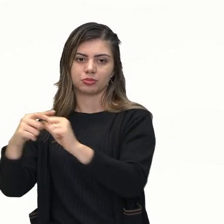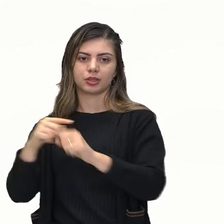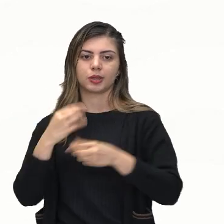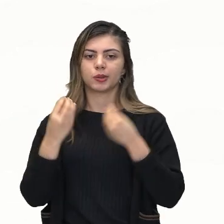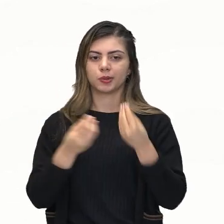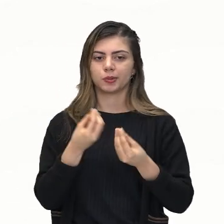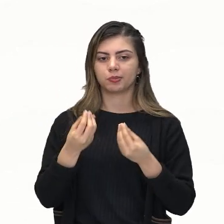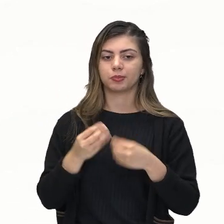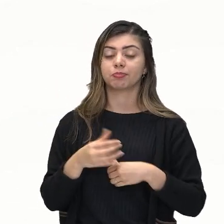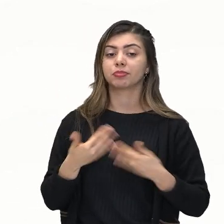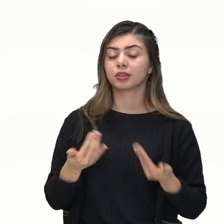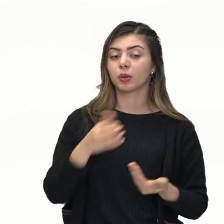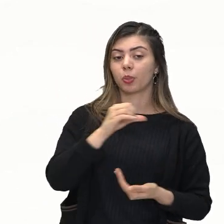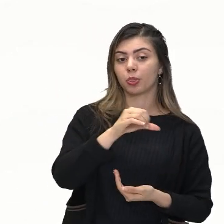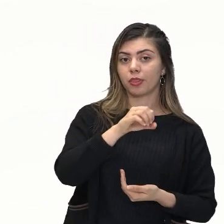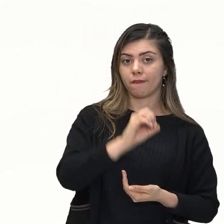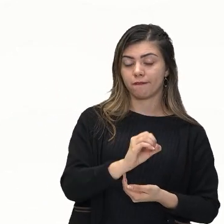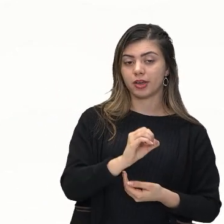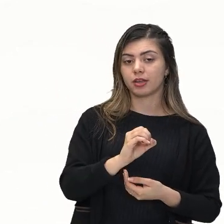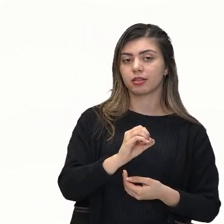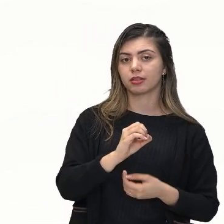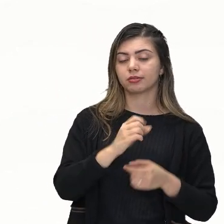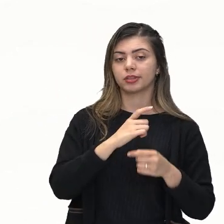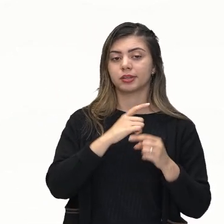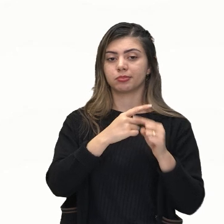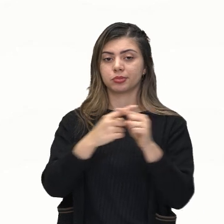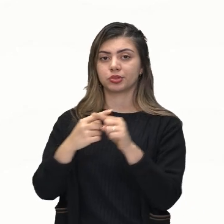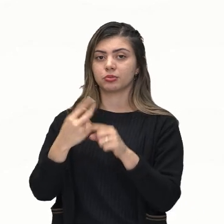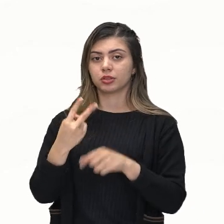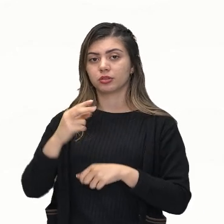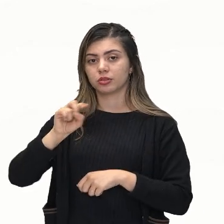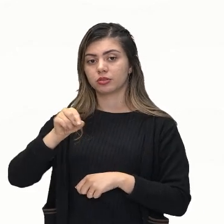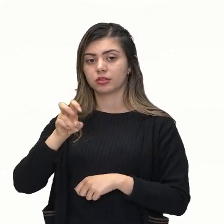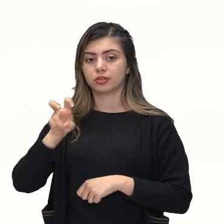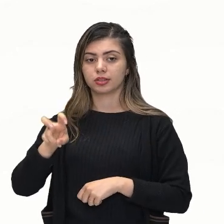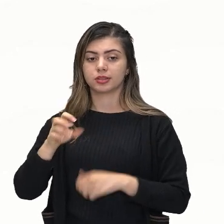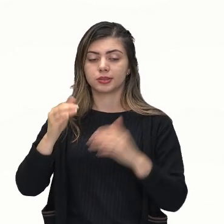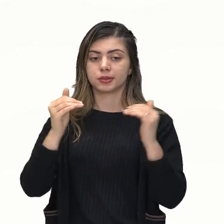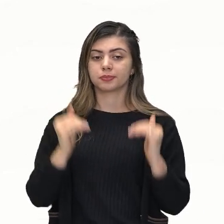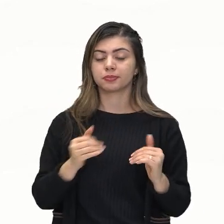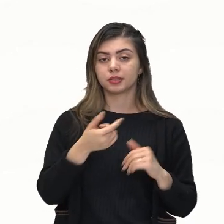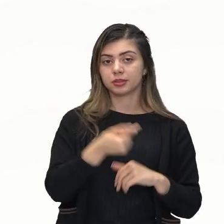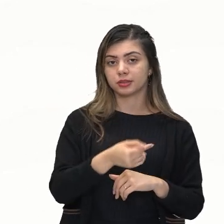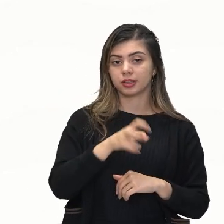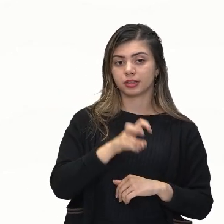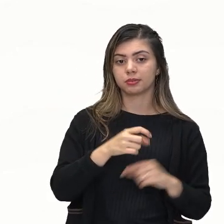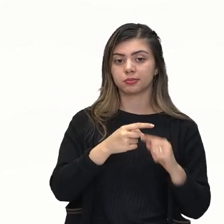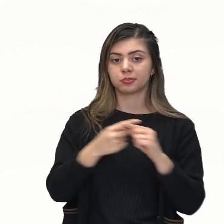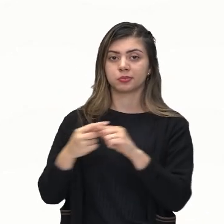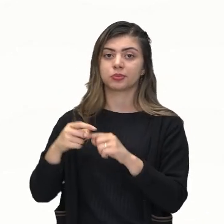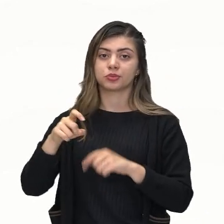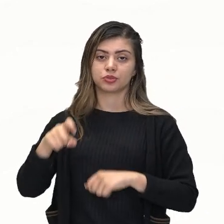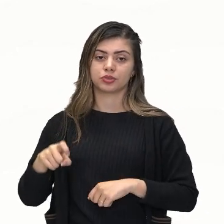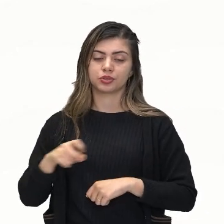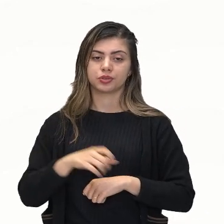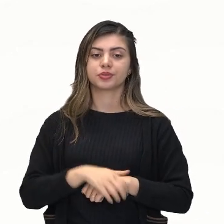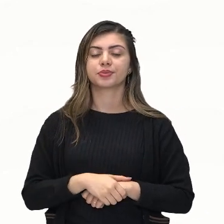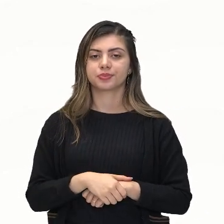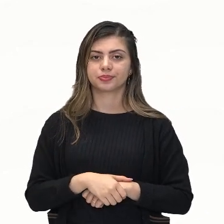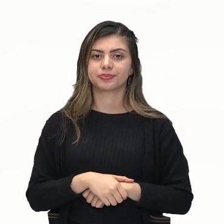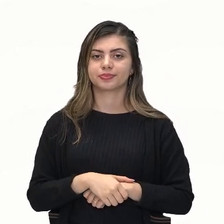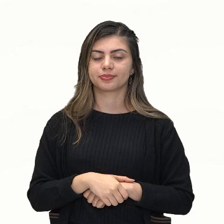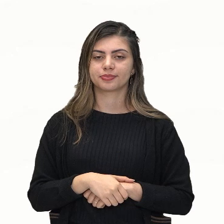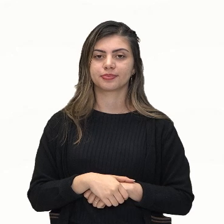o meu 90 vai multiplicar o 2,5 e o meu 75 vai multiplicar o meu